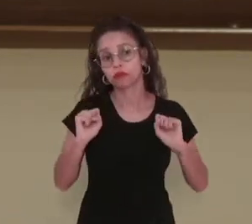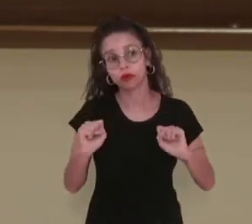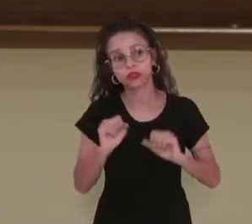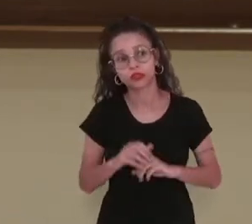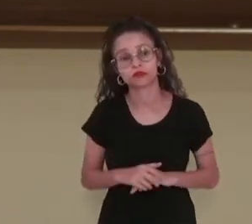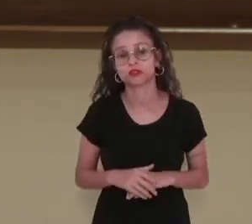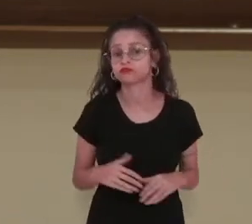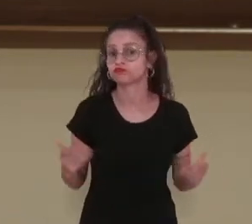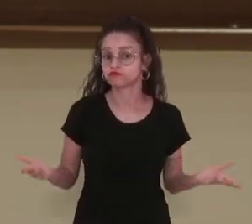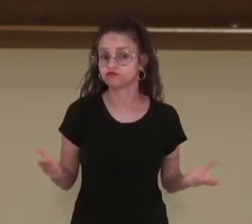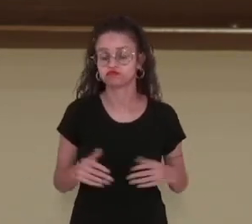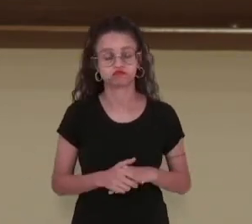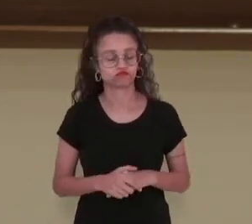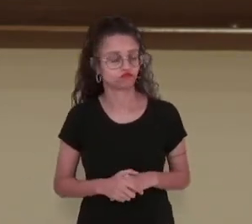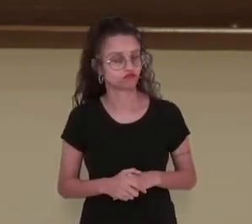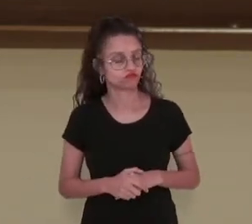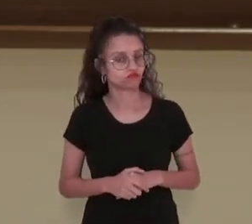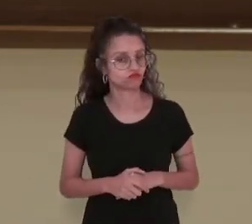ó?